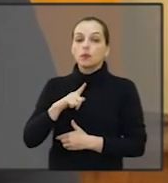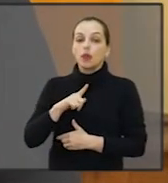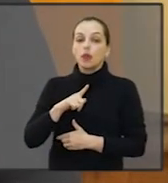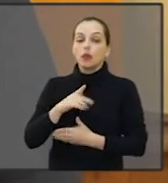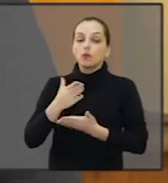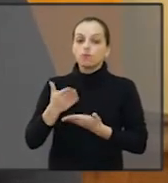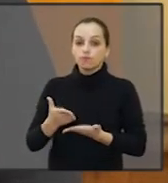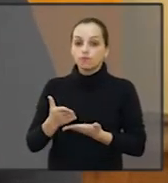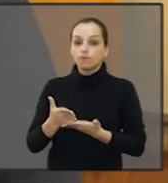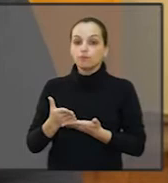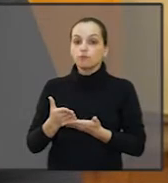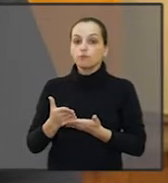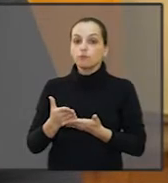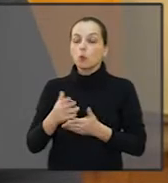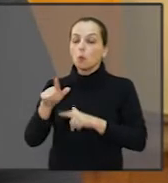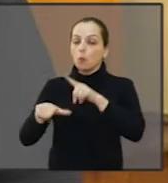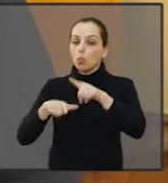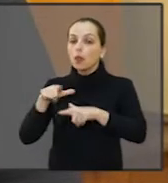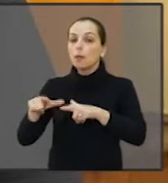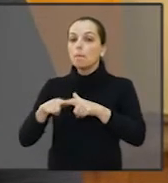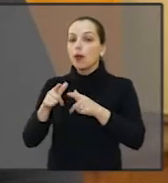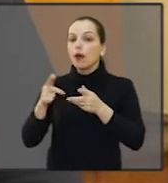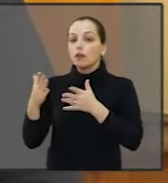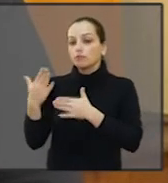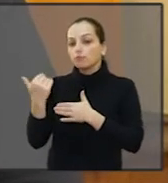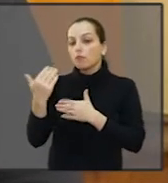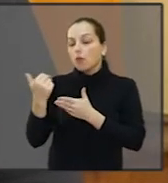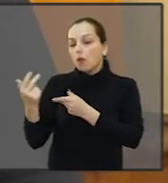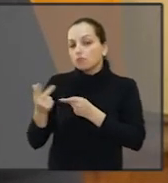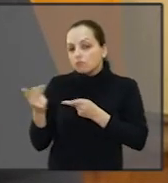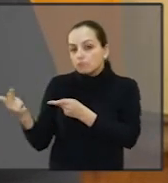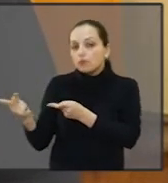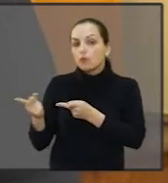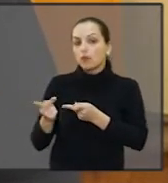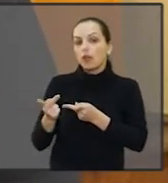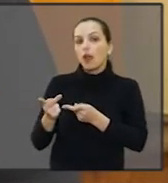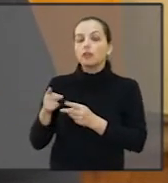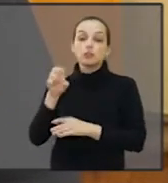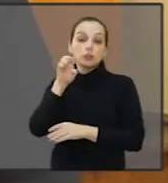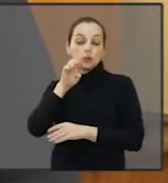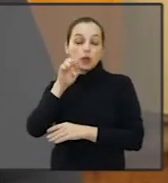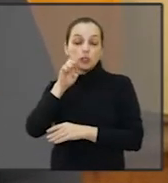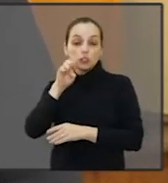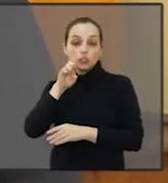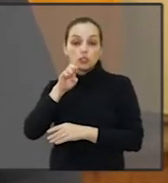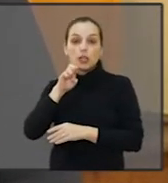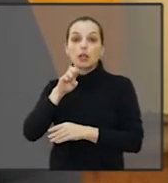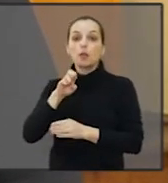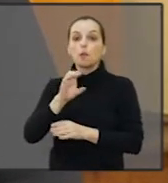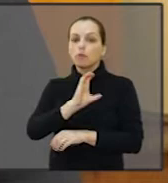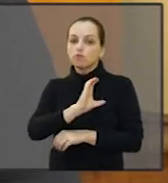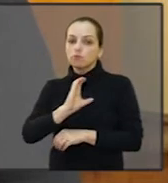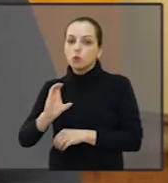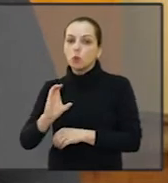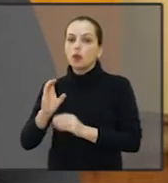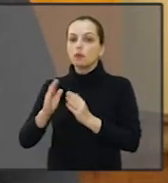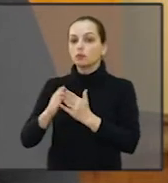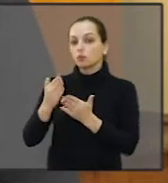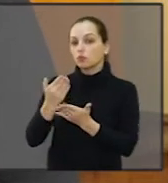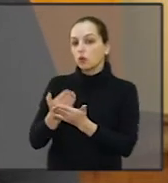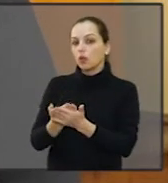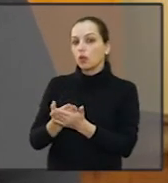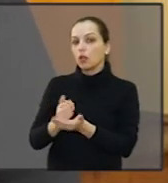estou muito feliz com o trabalho, recebi um convite, né, do Edinho, do Dicão, para coordenar as escolinhas de